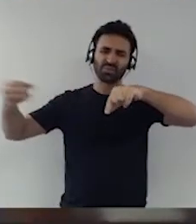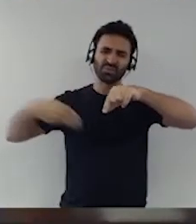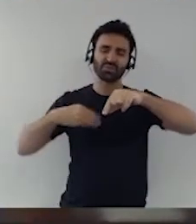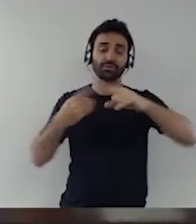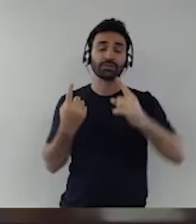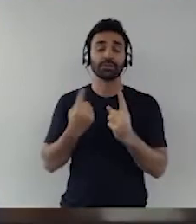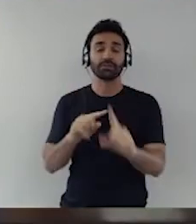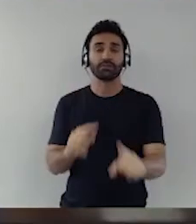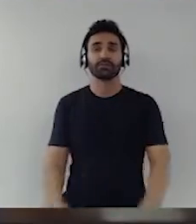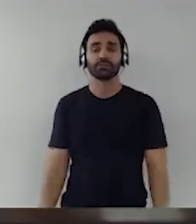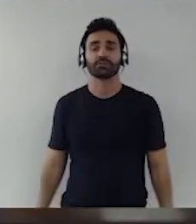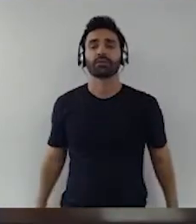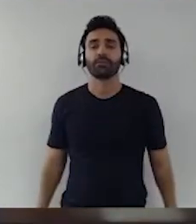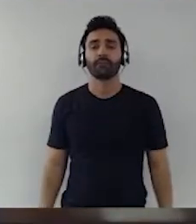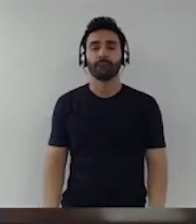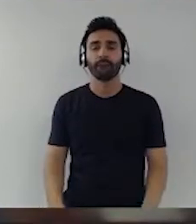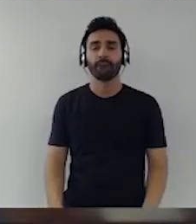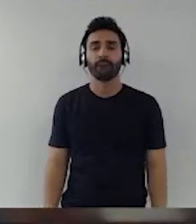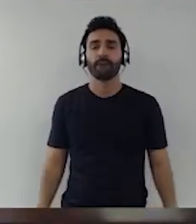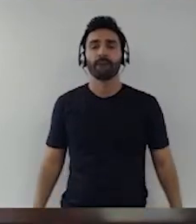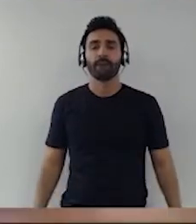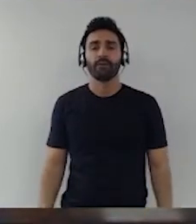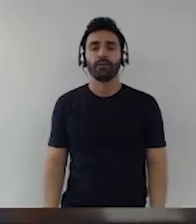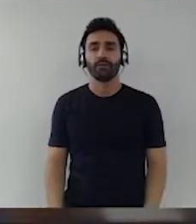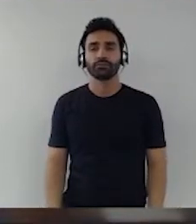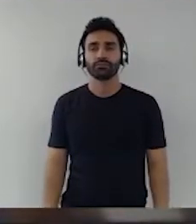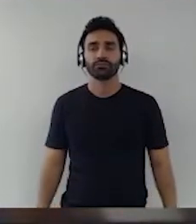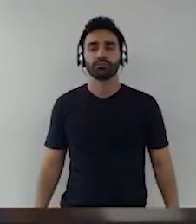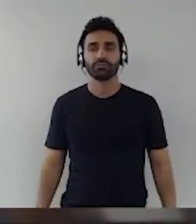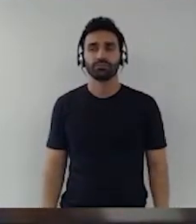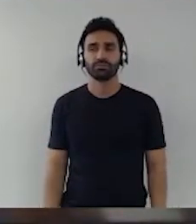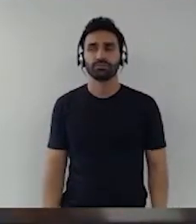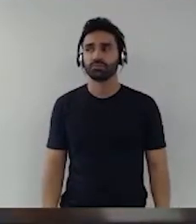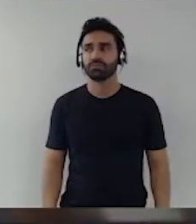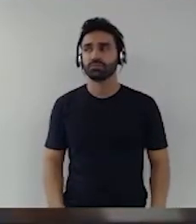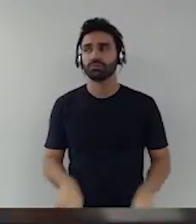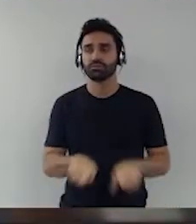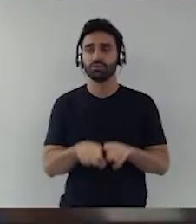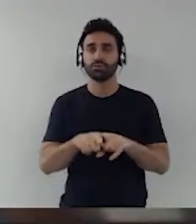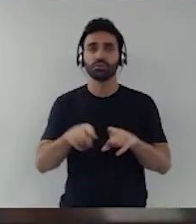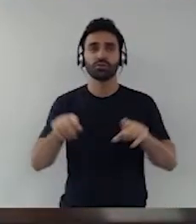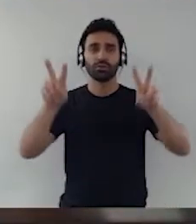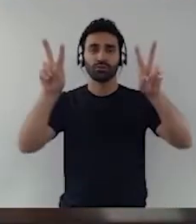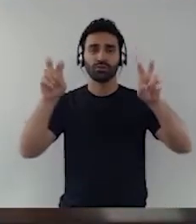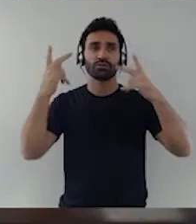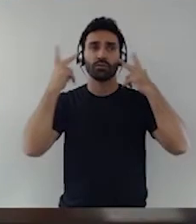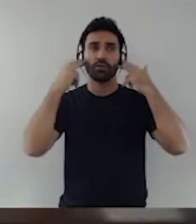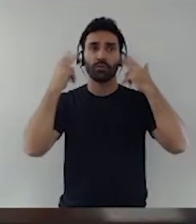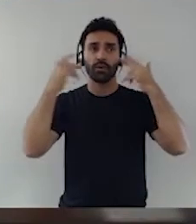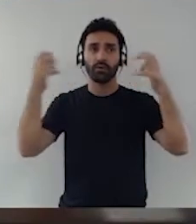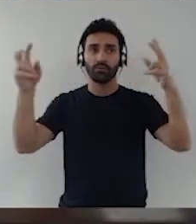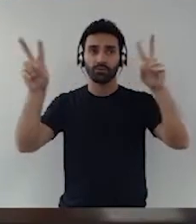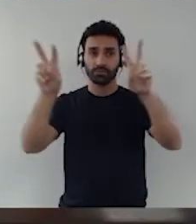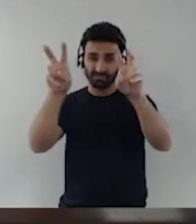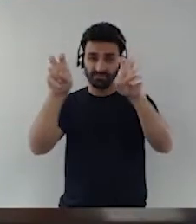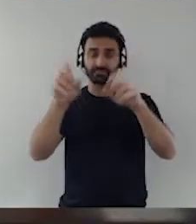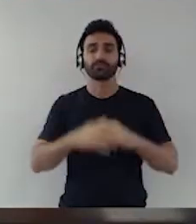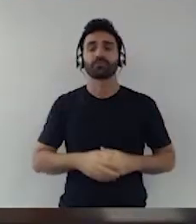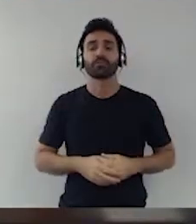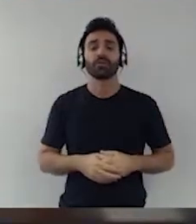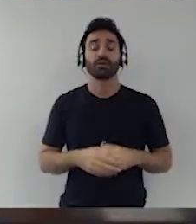aí nós vimos construindo, né, essas pontes para o chamado novo normal. Nesse sentido